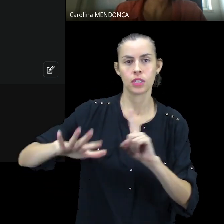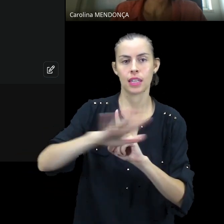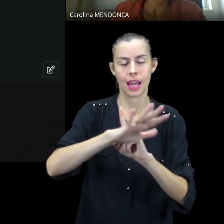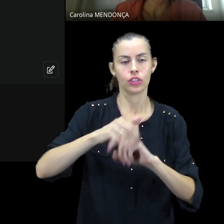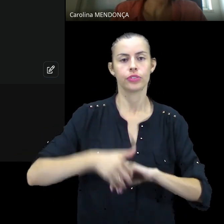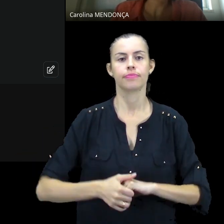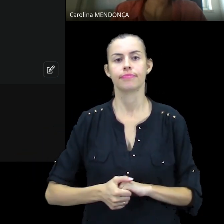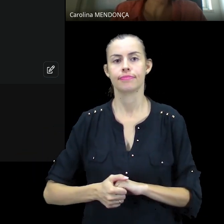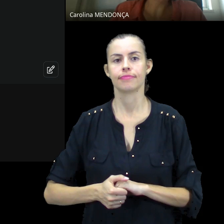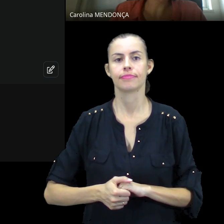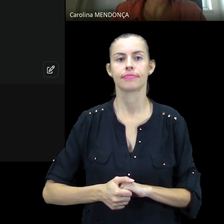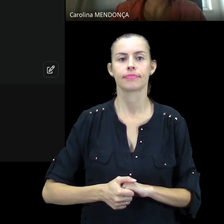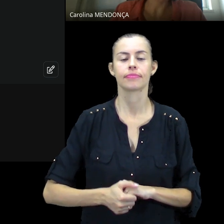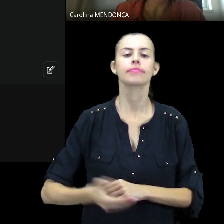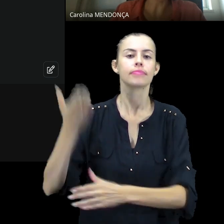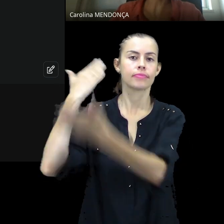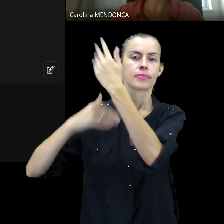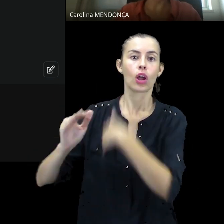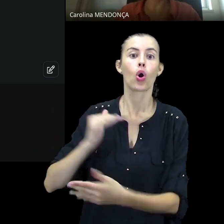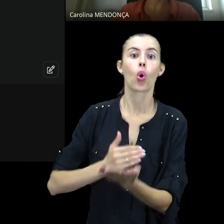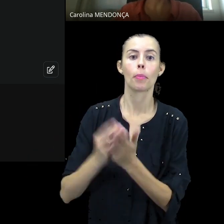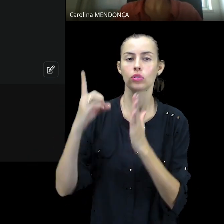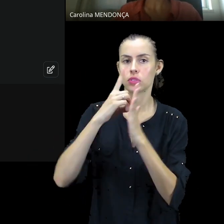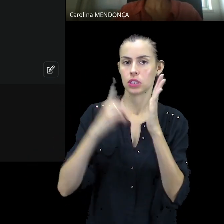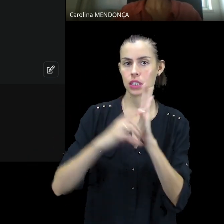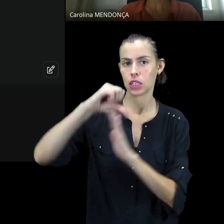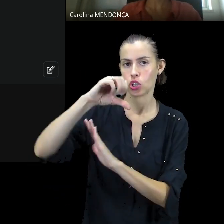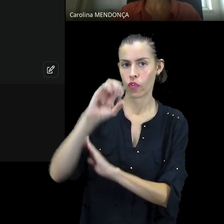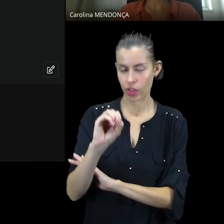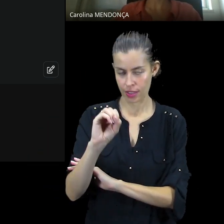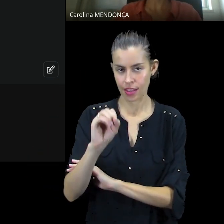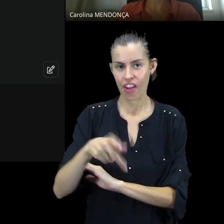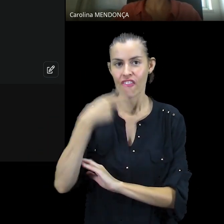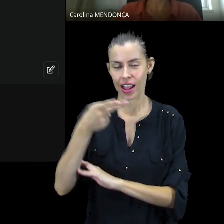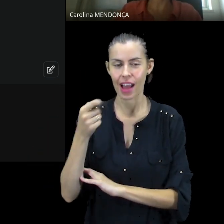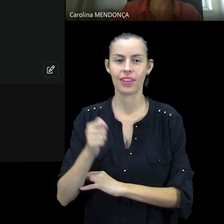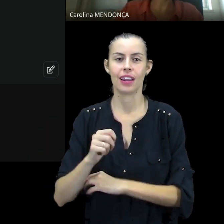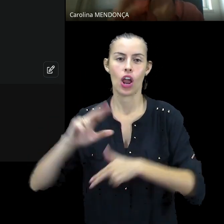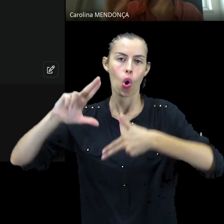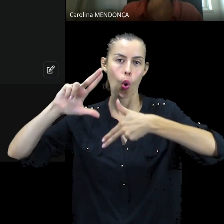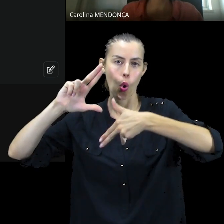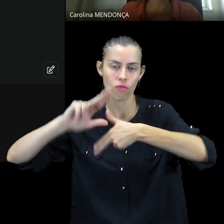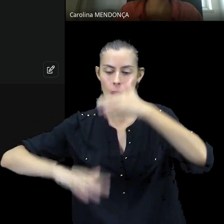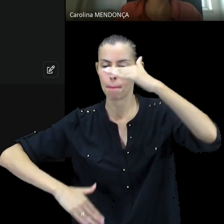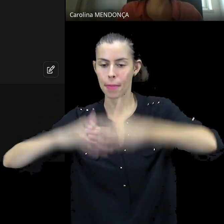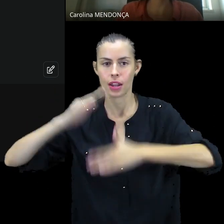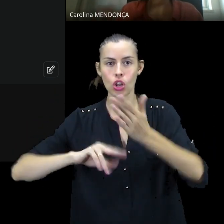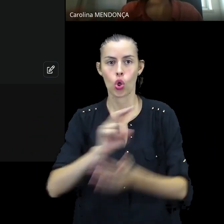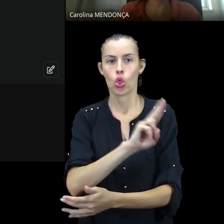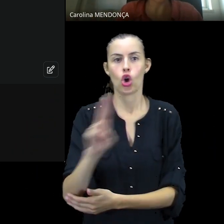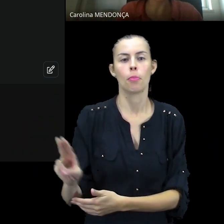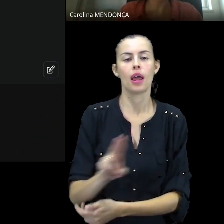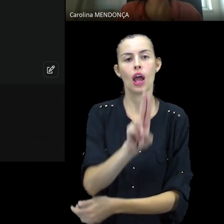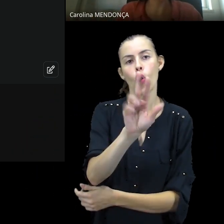extensão, onde os cursos apresentavam projetos para realizar a extensão junto com